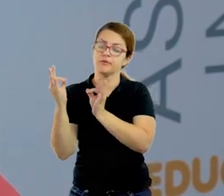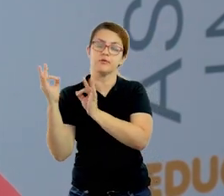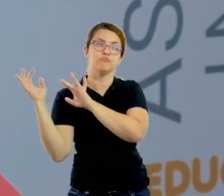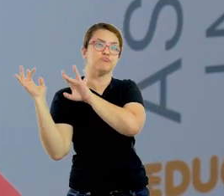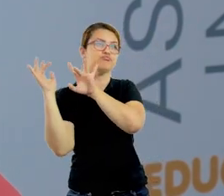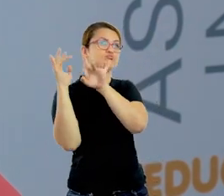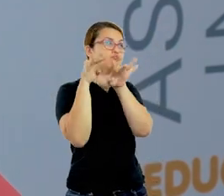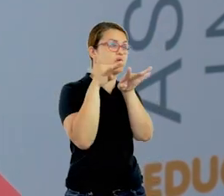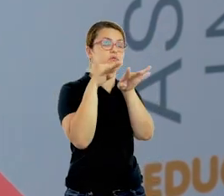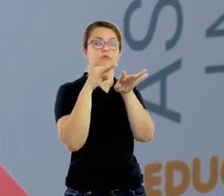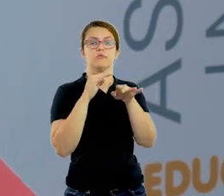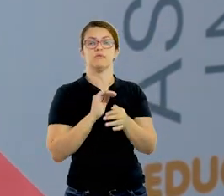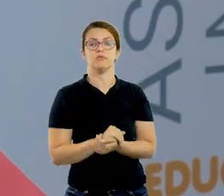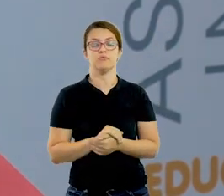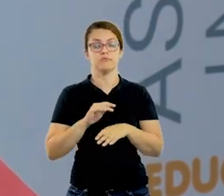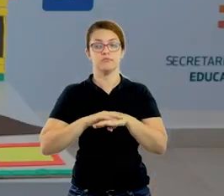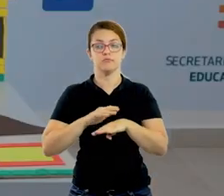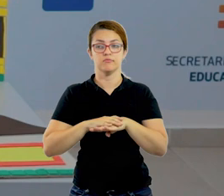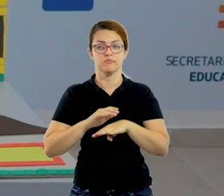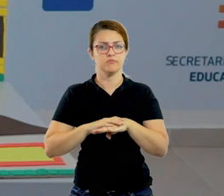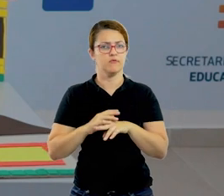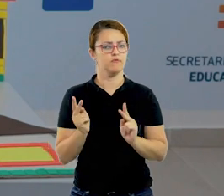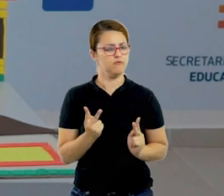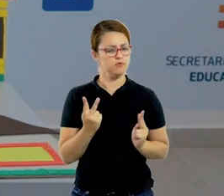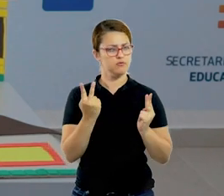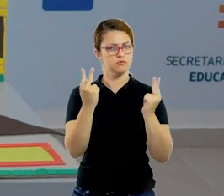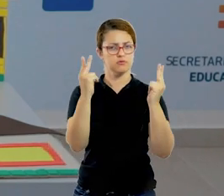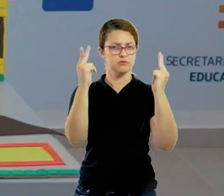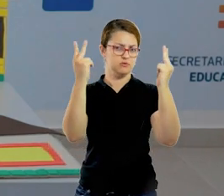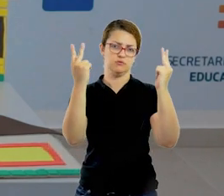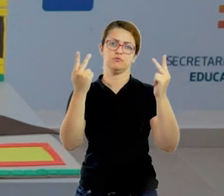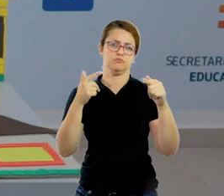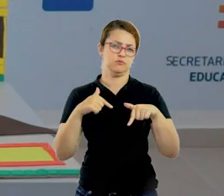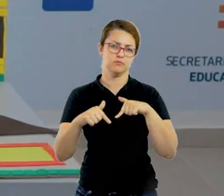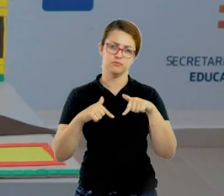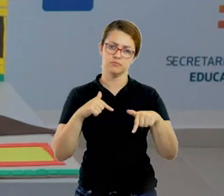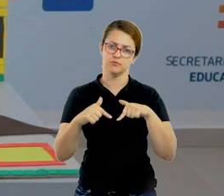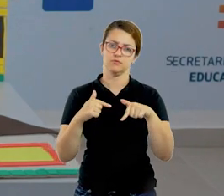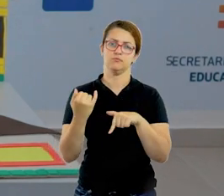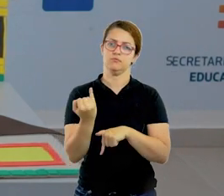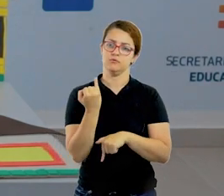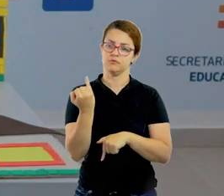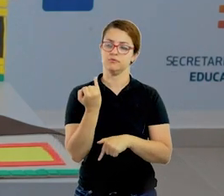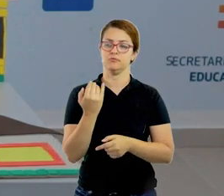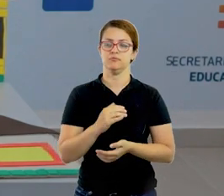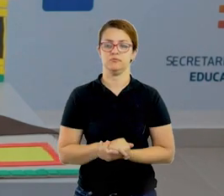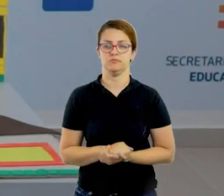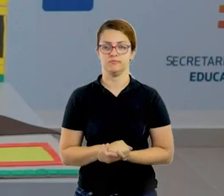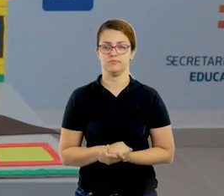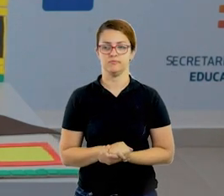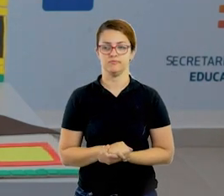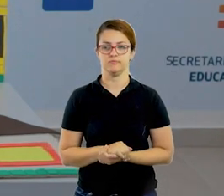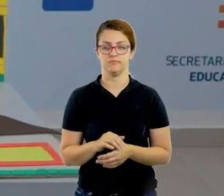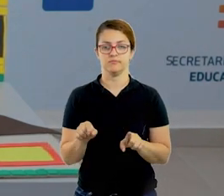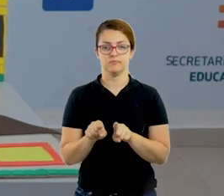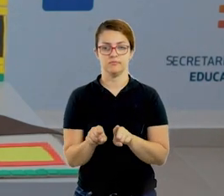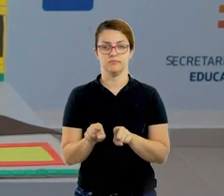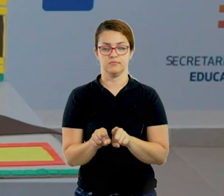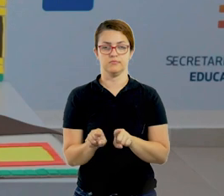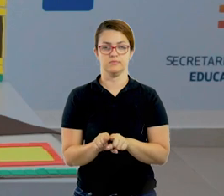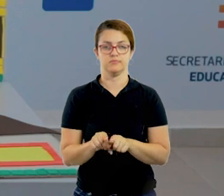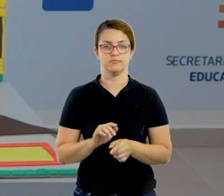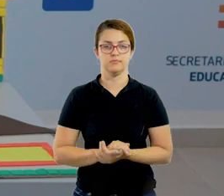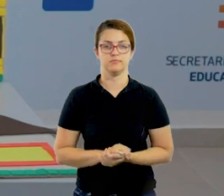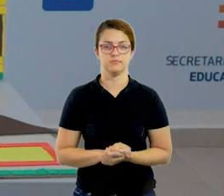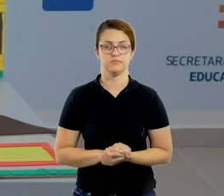família, tá bem? O que você fez, valorize o seu trabalho, que é fundamental, tá? E